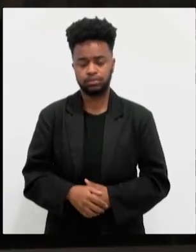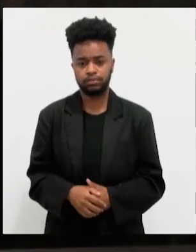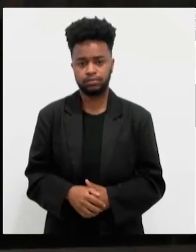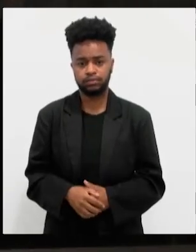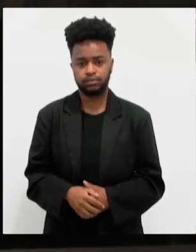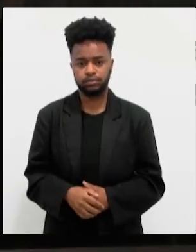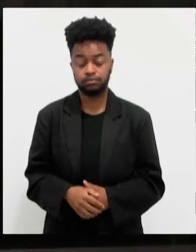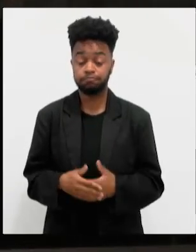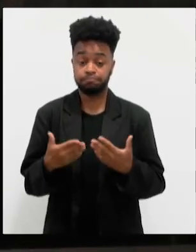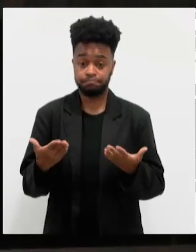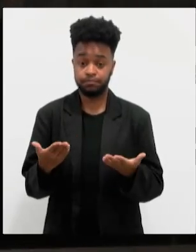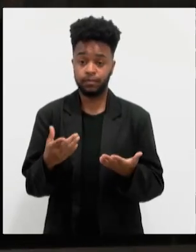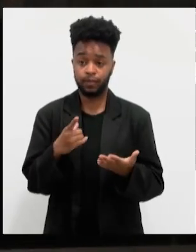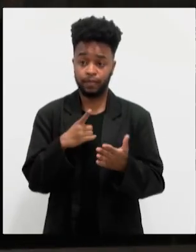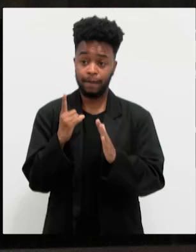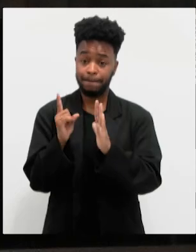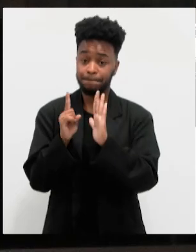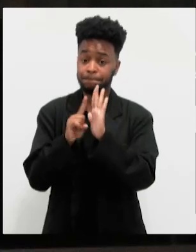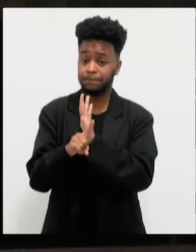E a pergunta, não é, Jari?